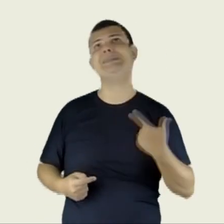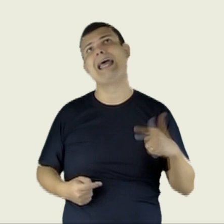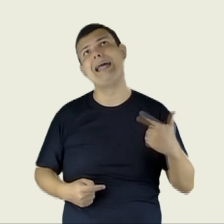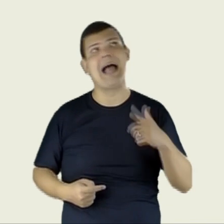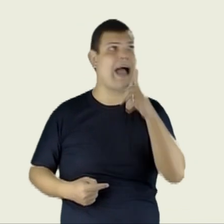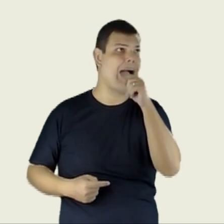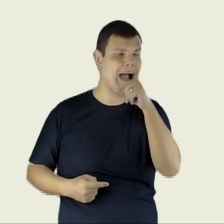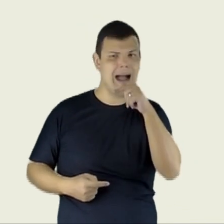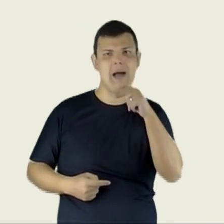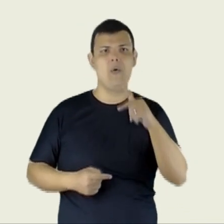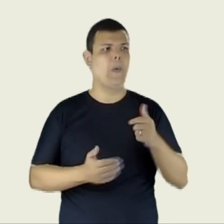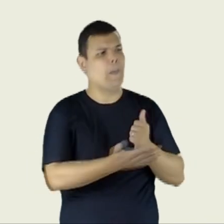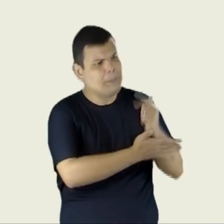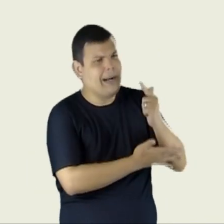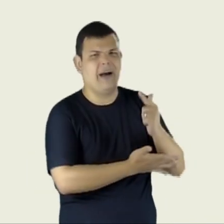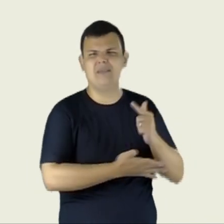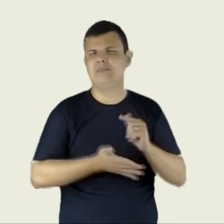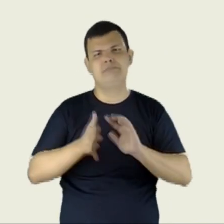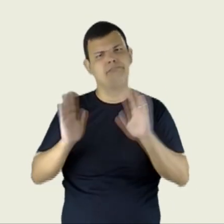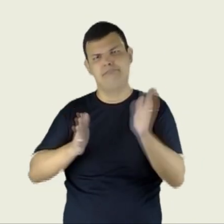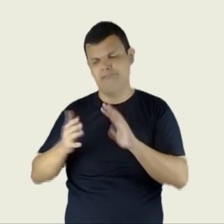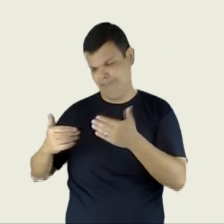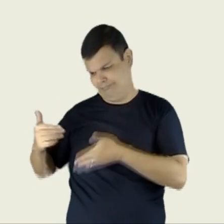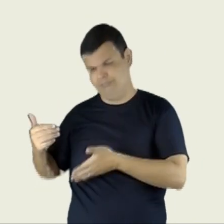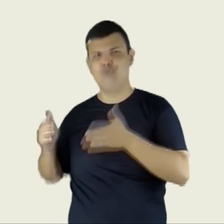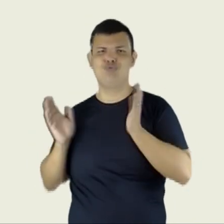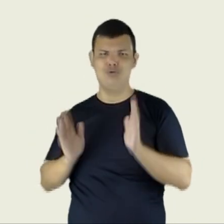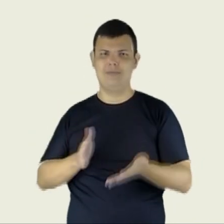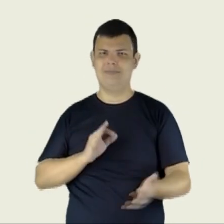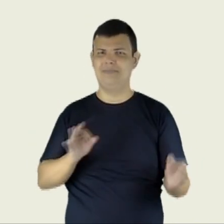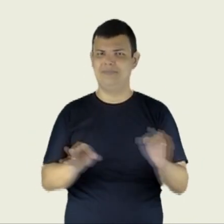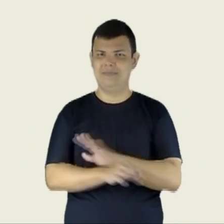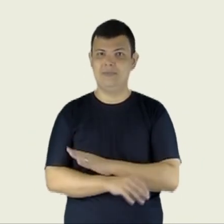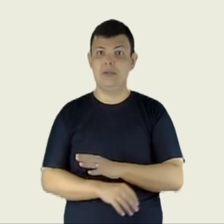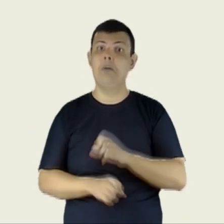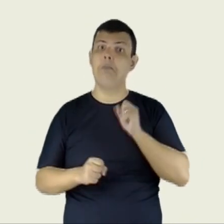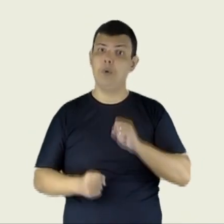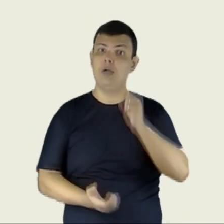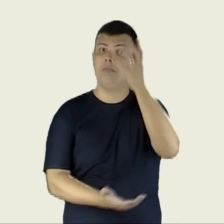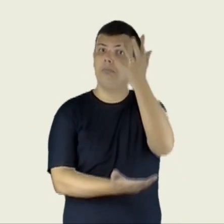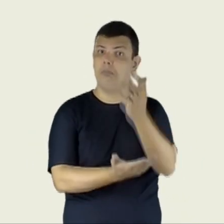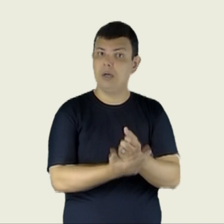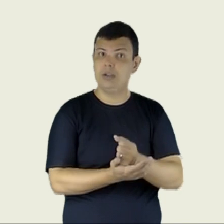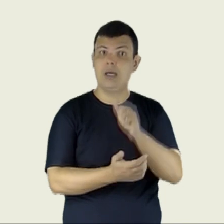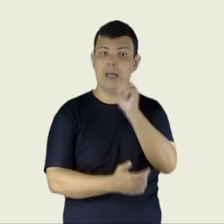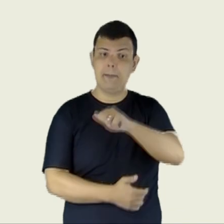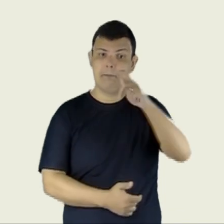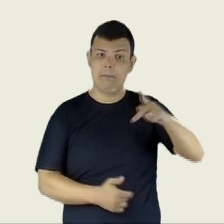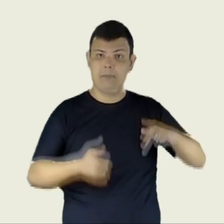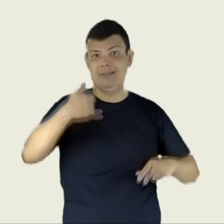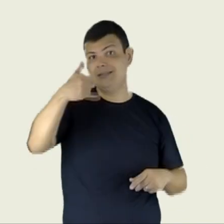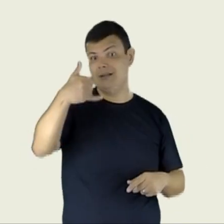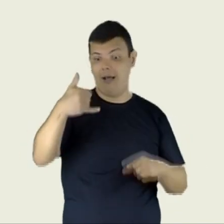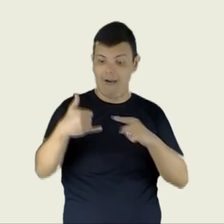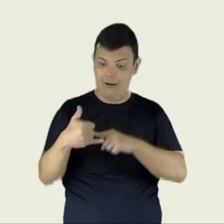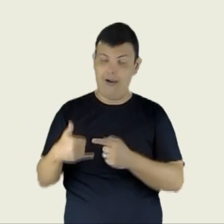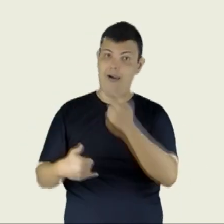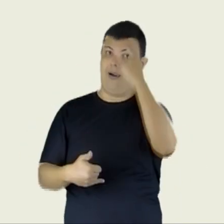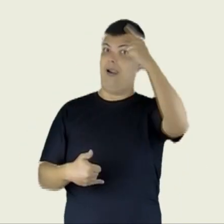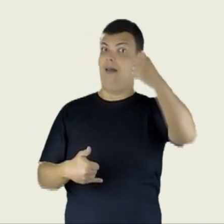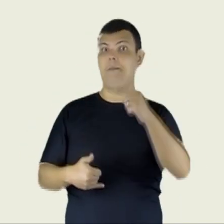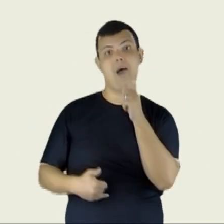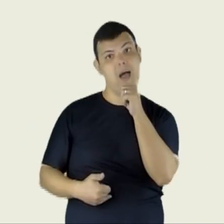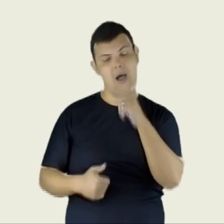tem que parar em algum lugar para comprar. Hoje, inclusive, você pode baixar aplicativos no seu celular para te lembrar de tomar